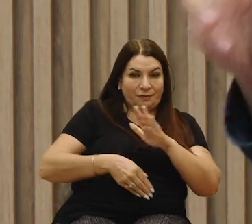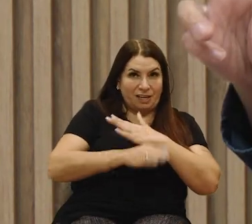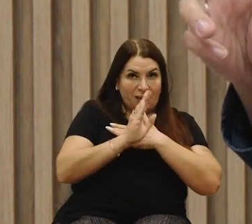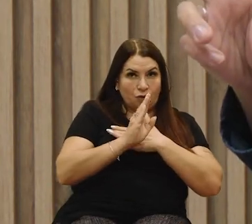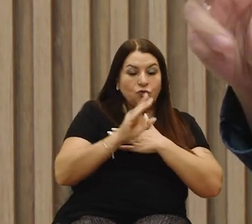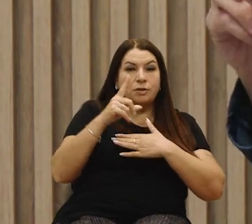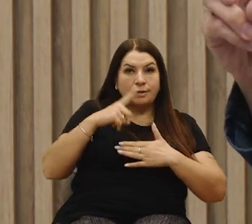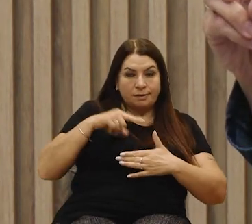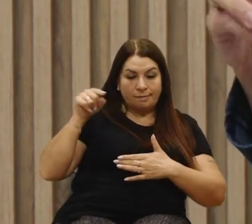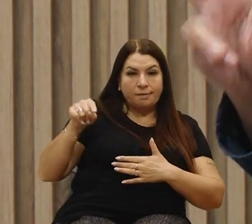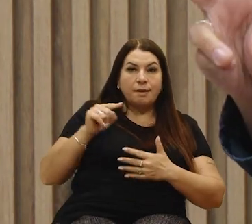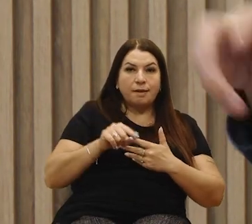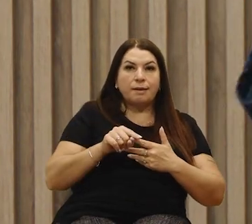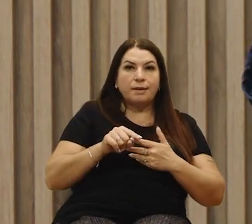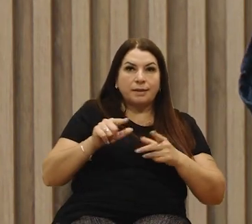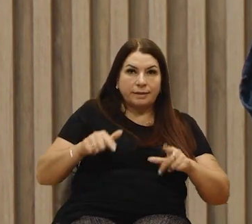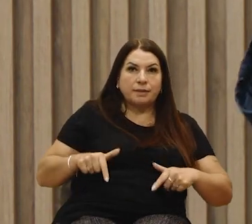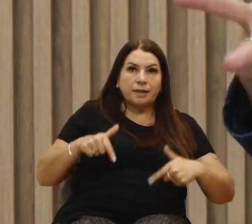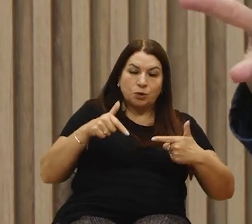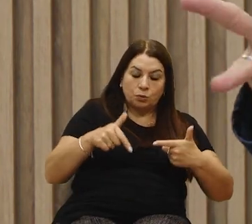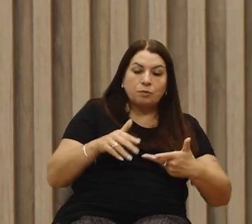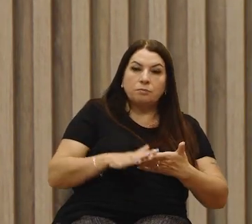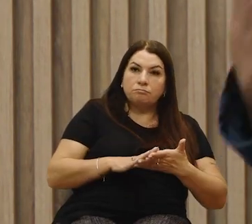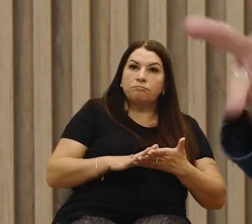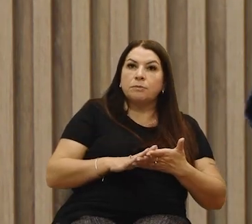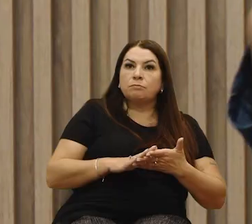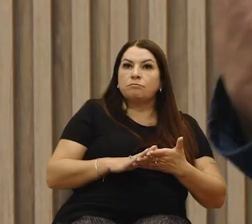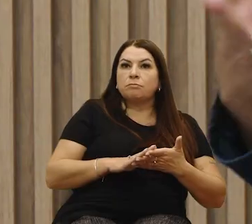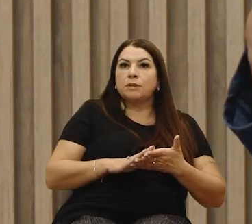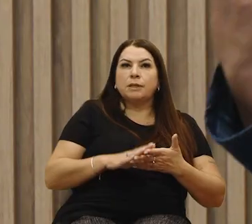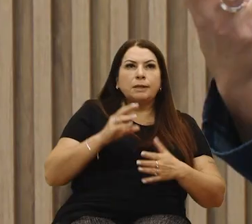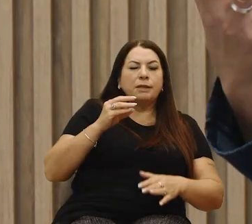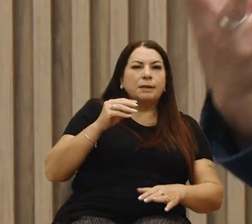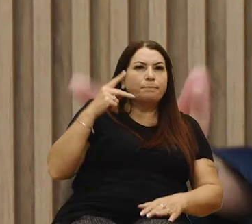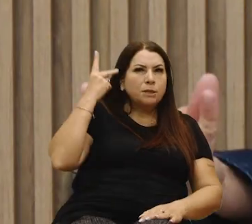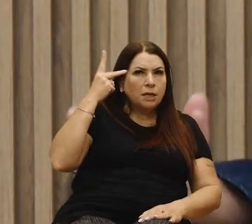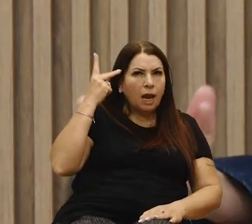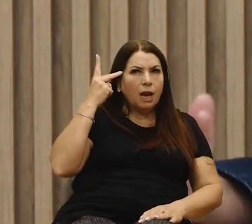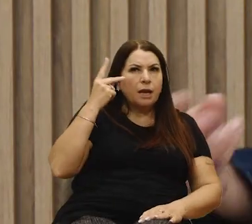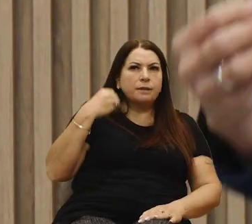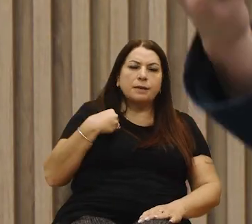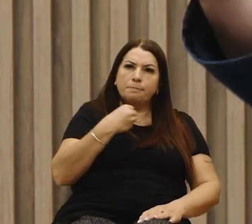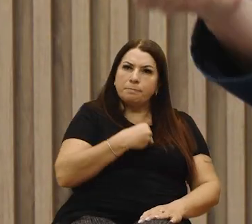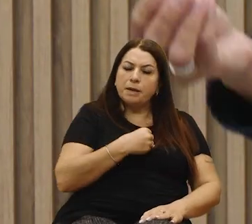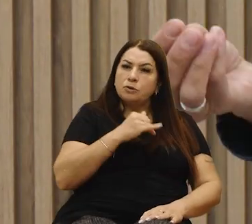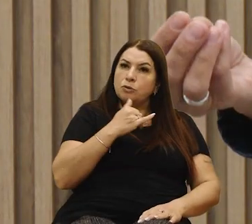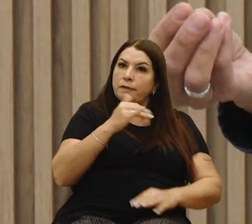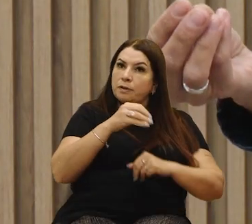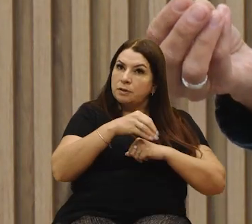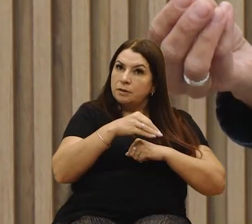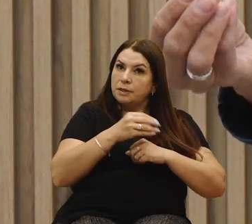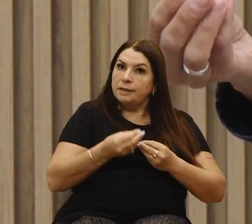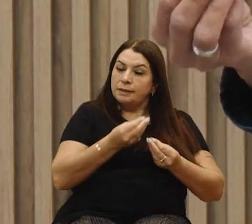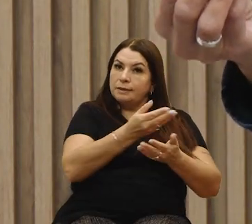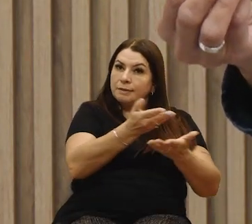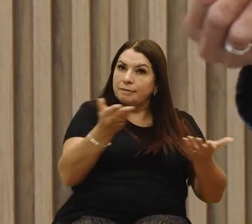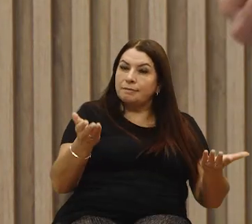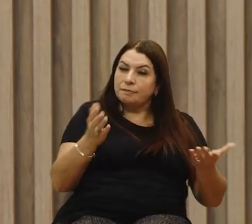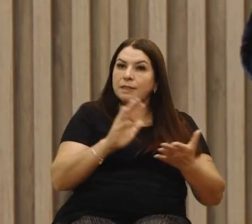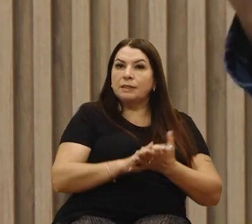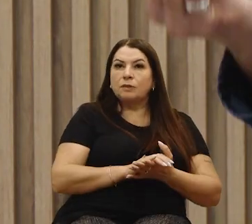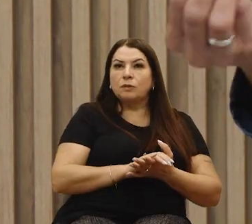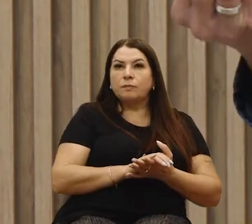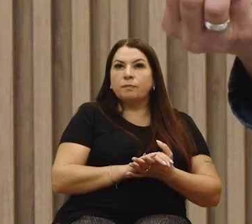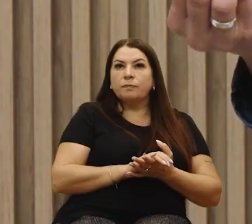né? Existem essas ações que psiquiatras, médicos sugerem isso, que se oferte,